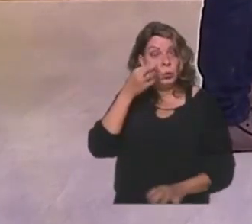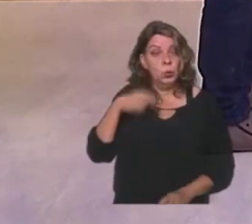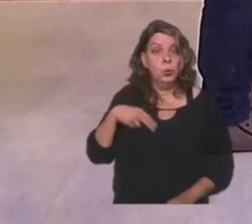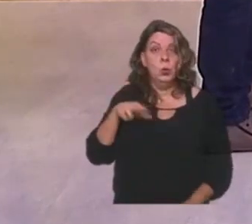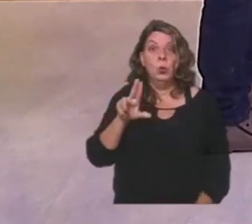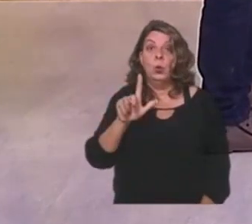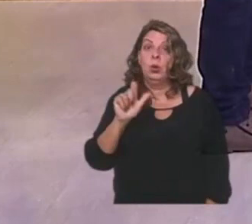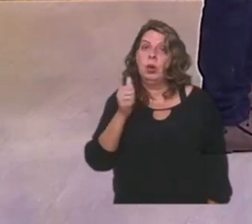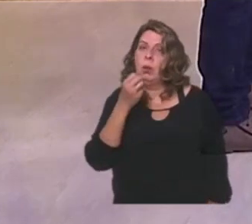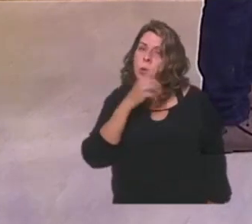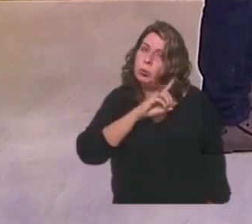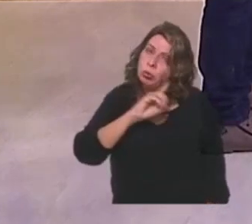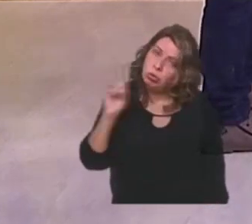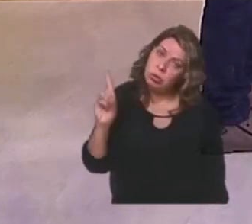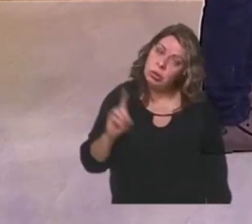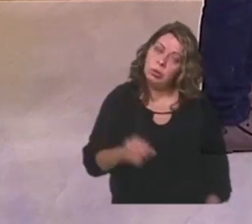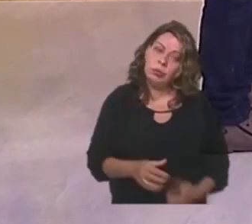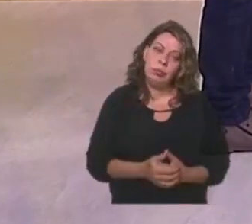para você.